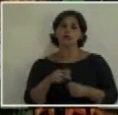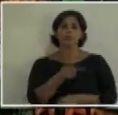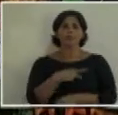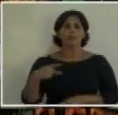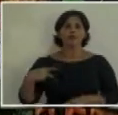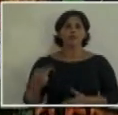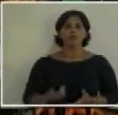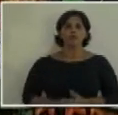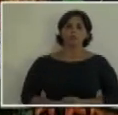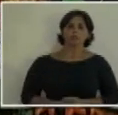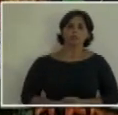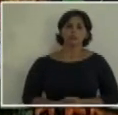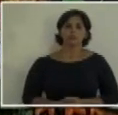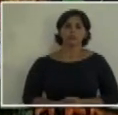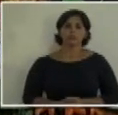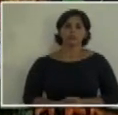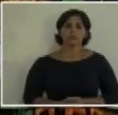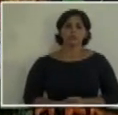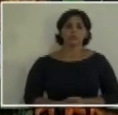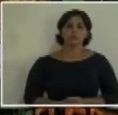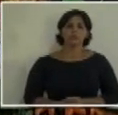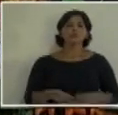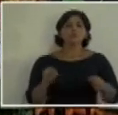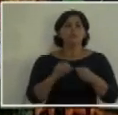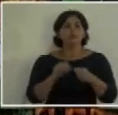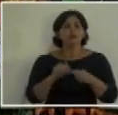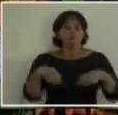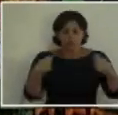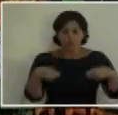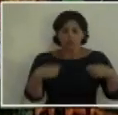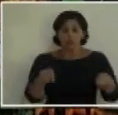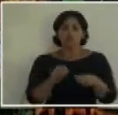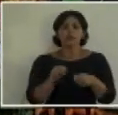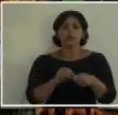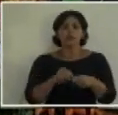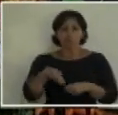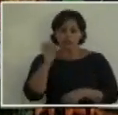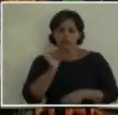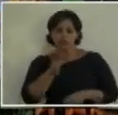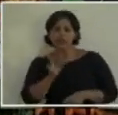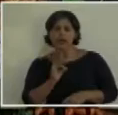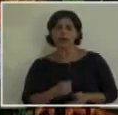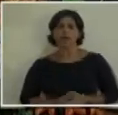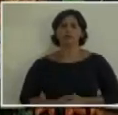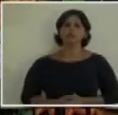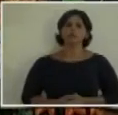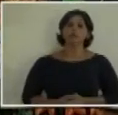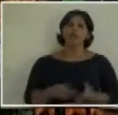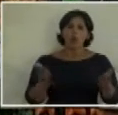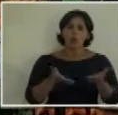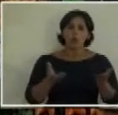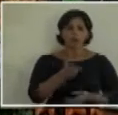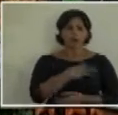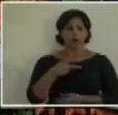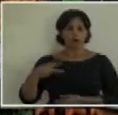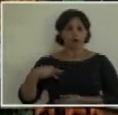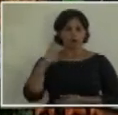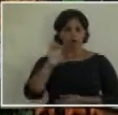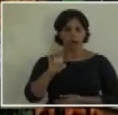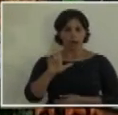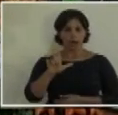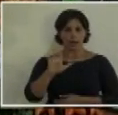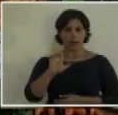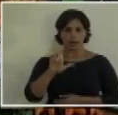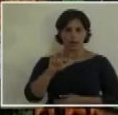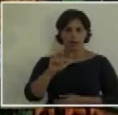chão, diga: diabo, ou alguém vai sair vitorioso dessa história, ou vai ser eu, ou vai ser você,